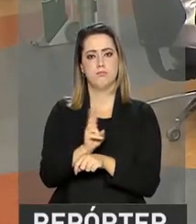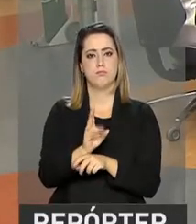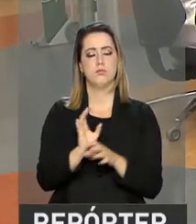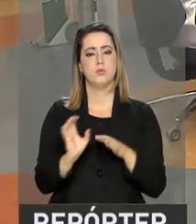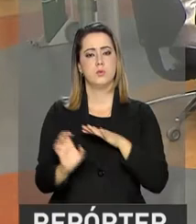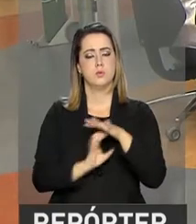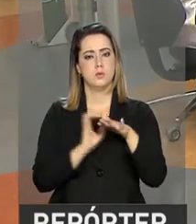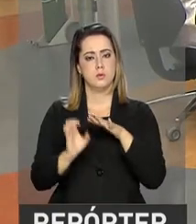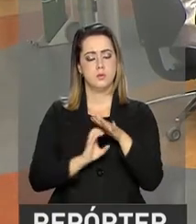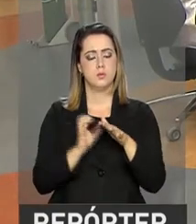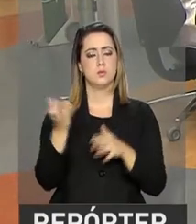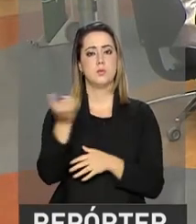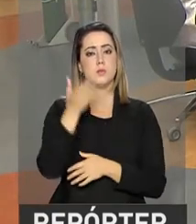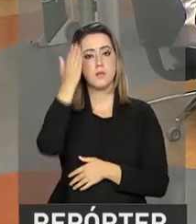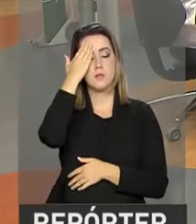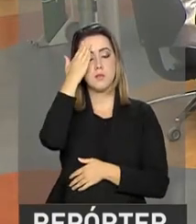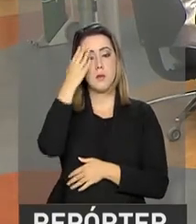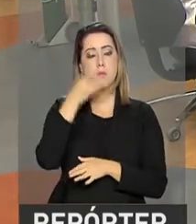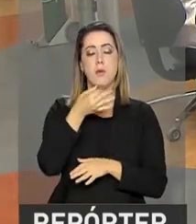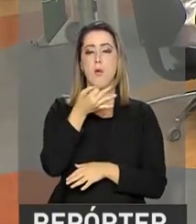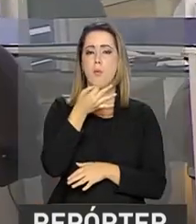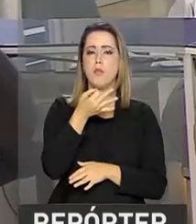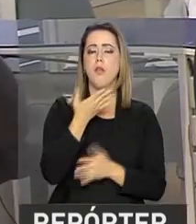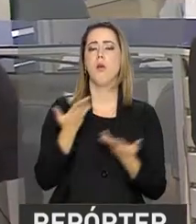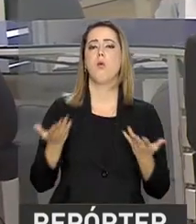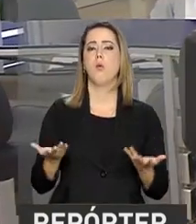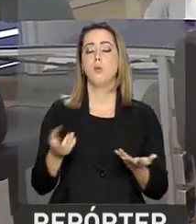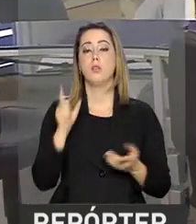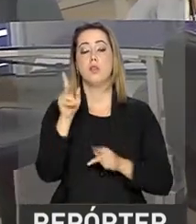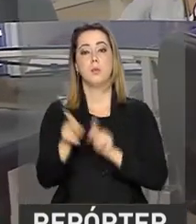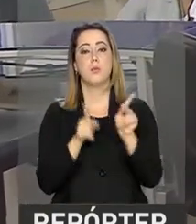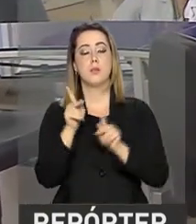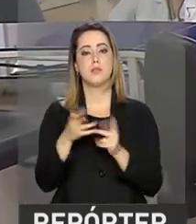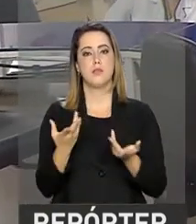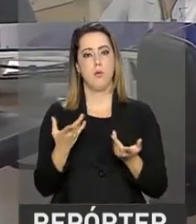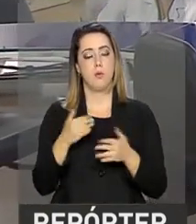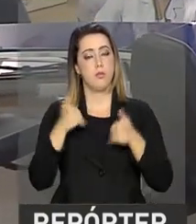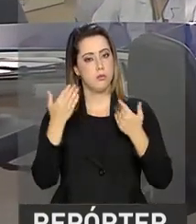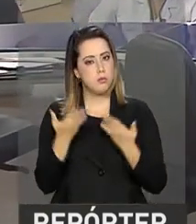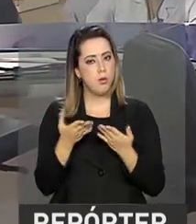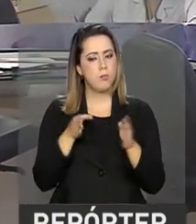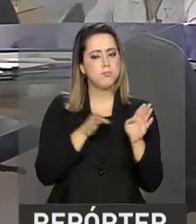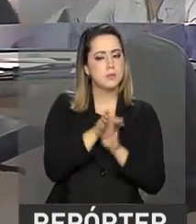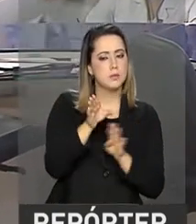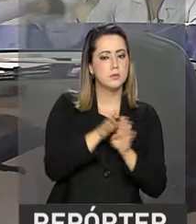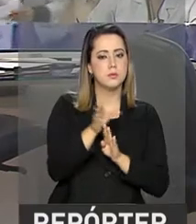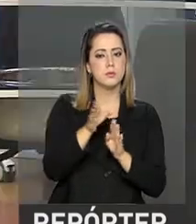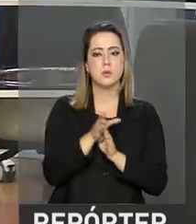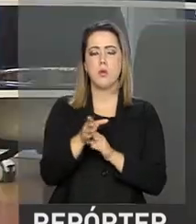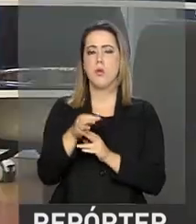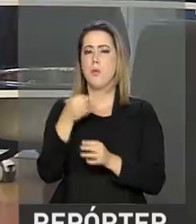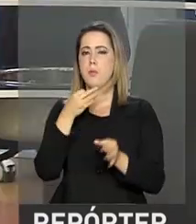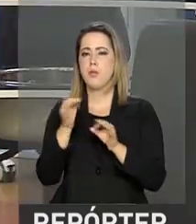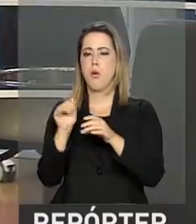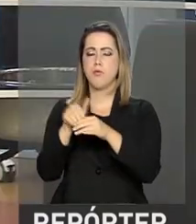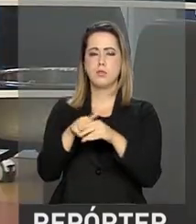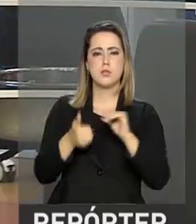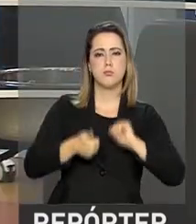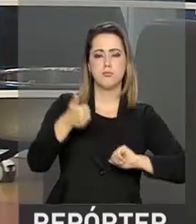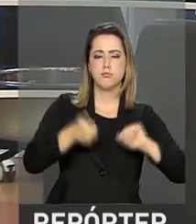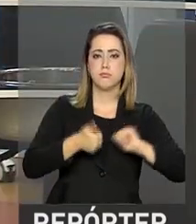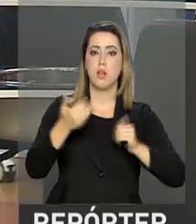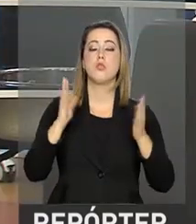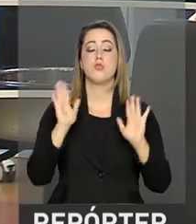operadoras e quer saber a opinião da população uma consulta pública para colher sugestões dos usuários sobre a nova norma